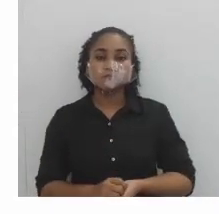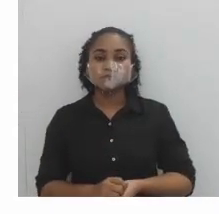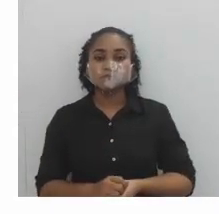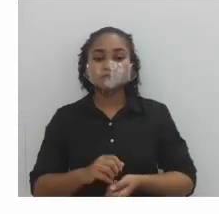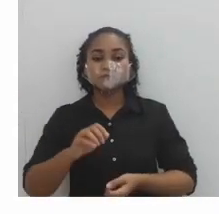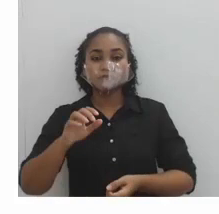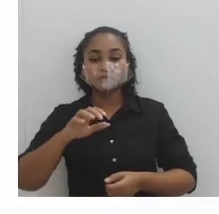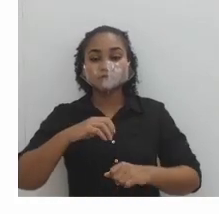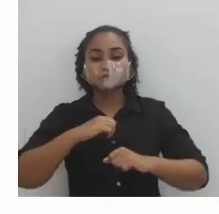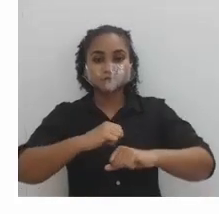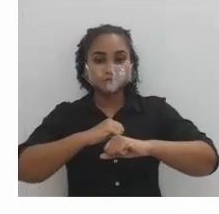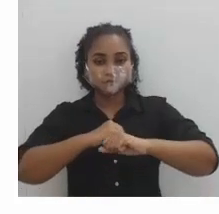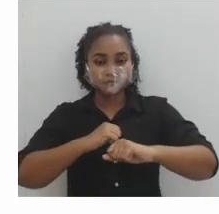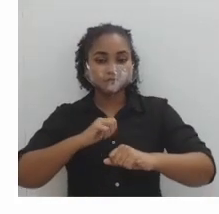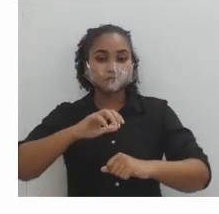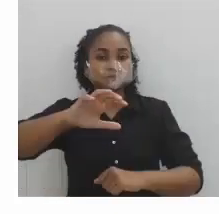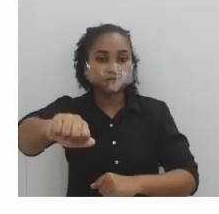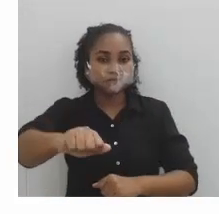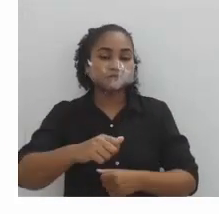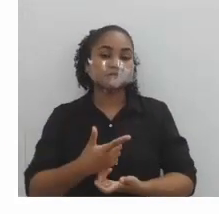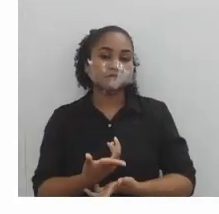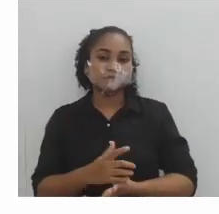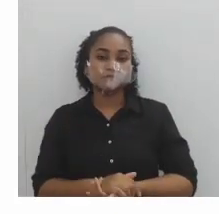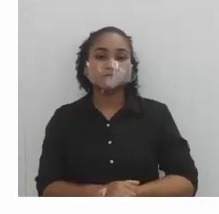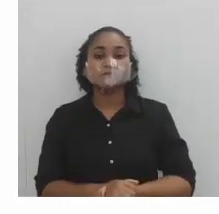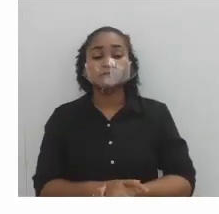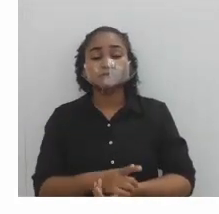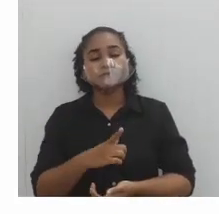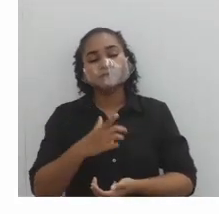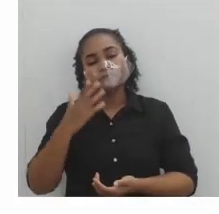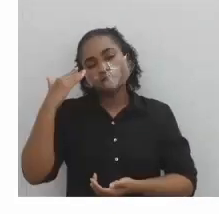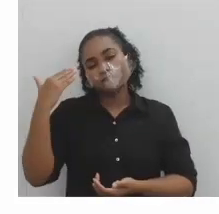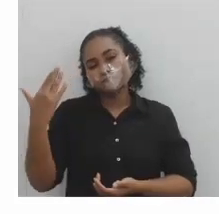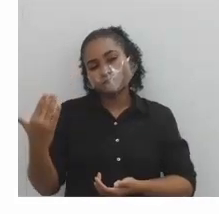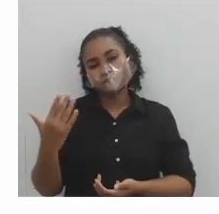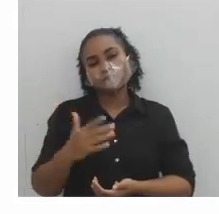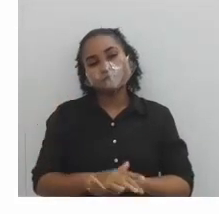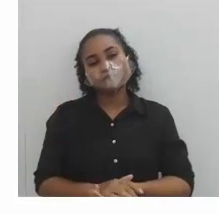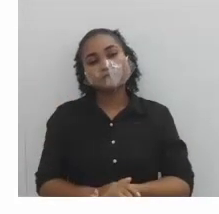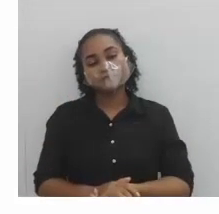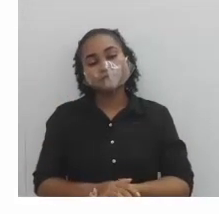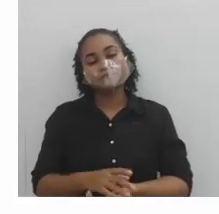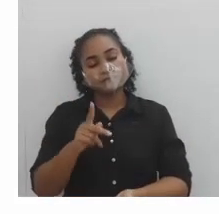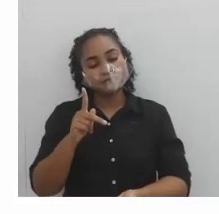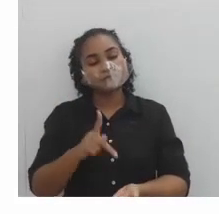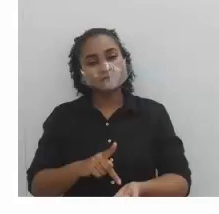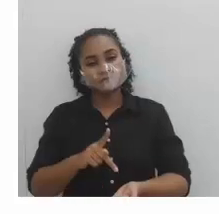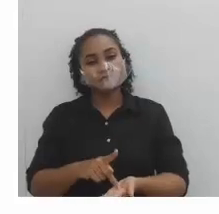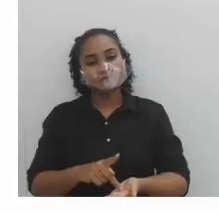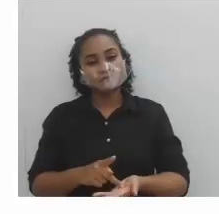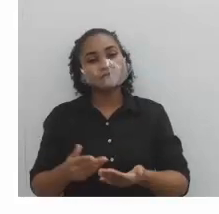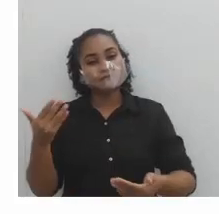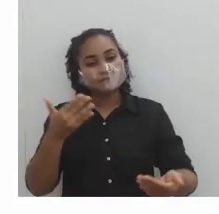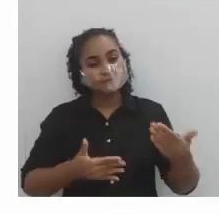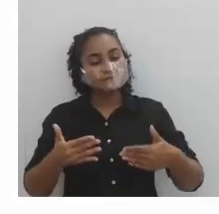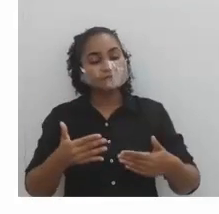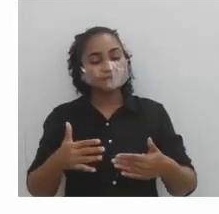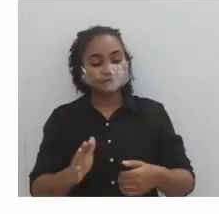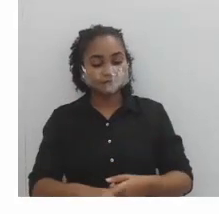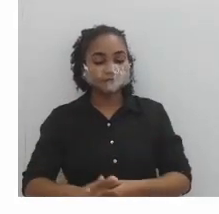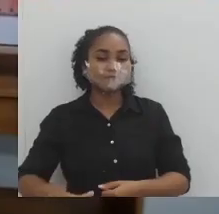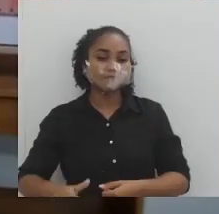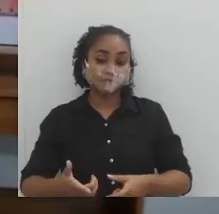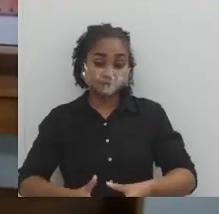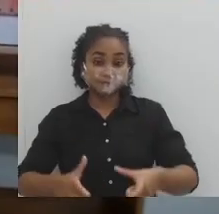pega-pega. Então, tem muitos jogos famosos que, com toda certeza, fizeram parte da infância de